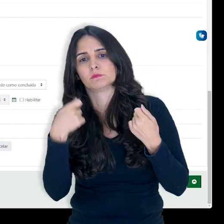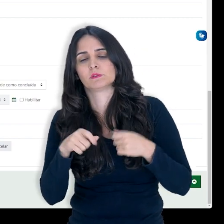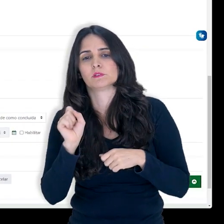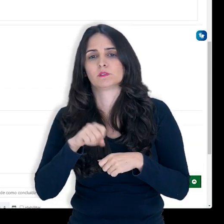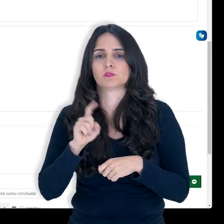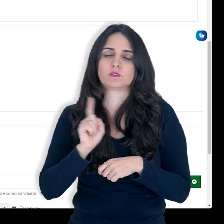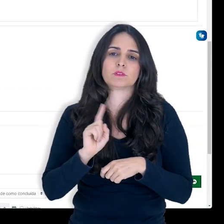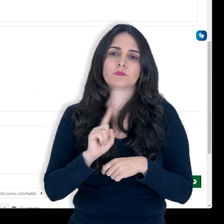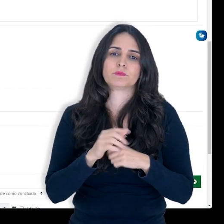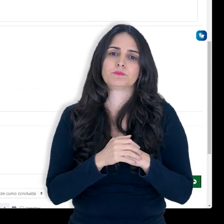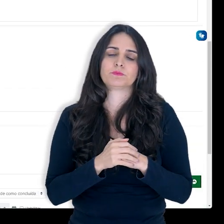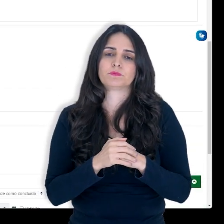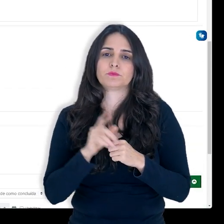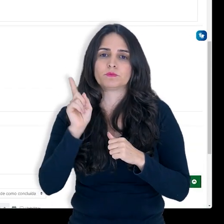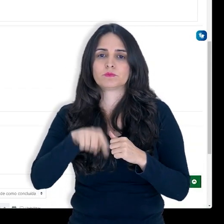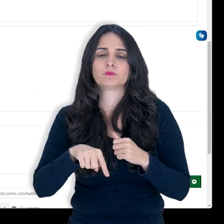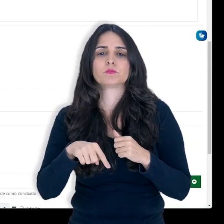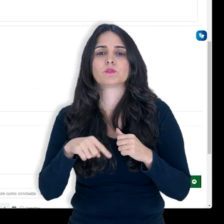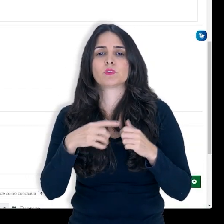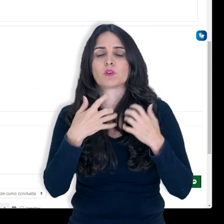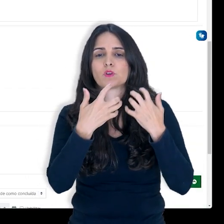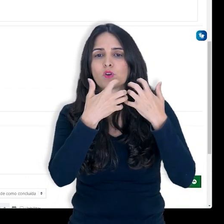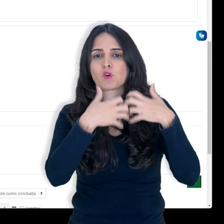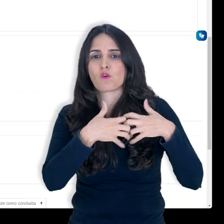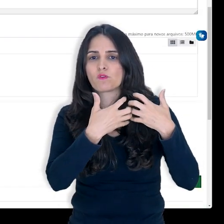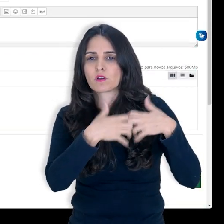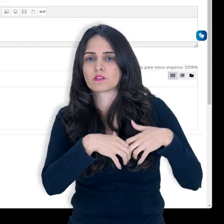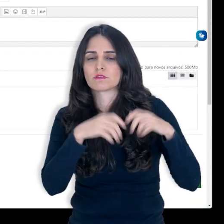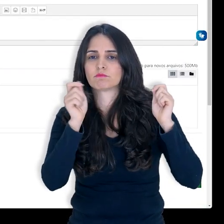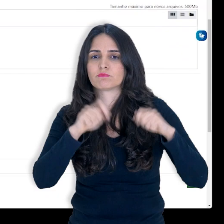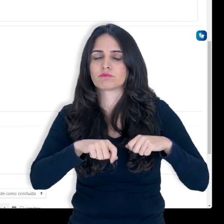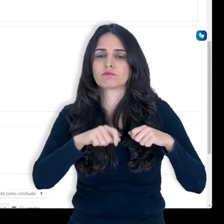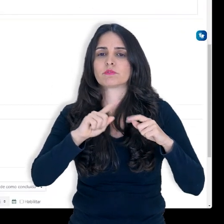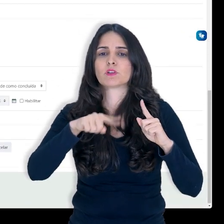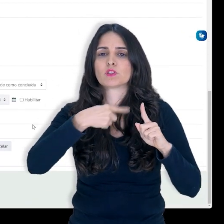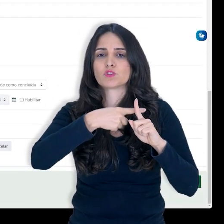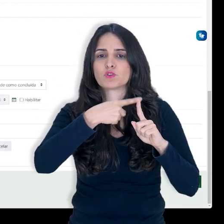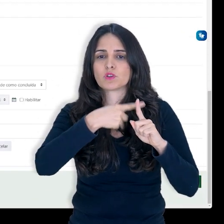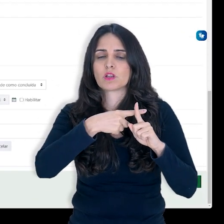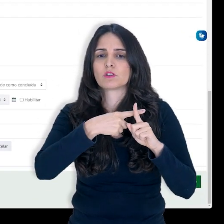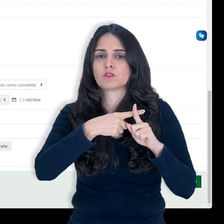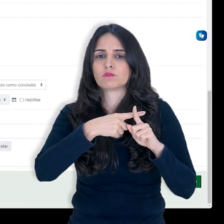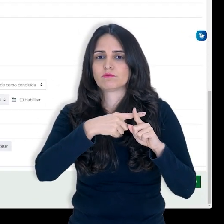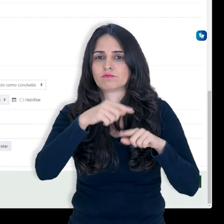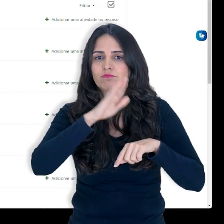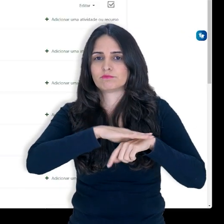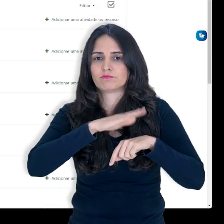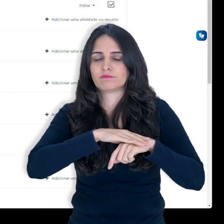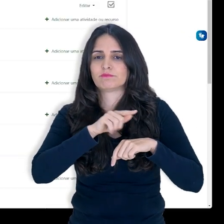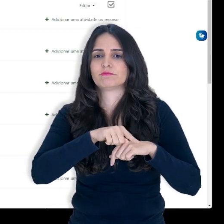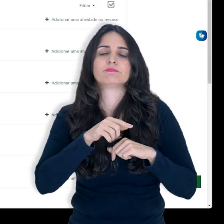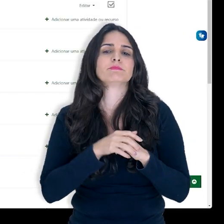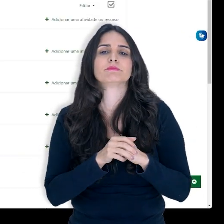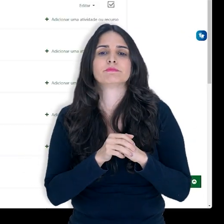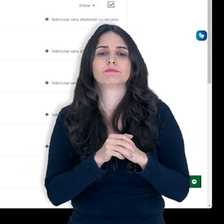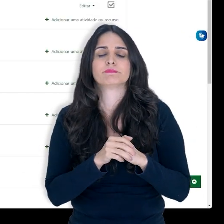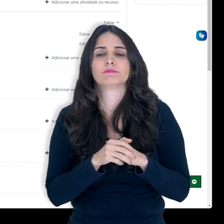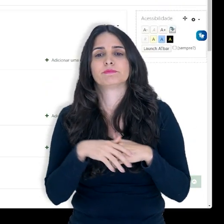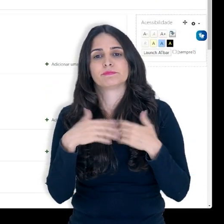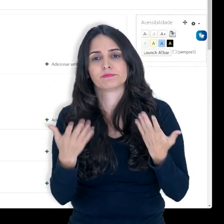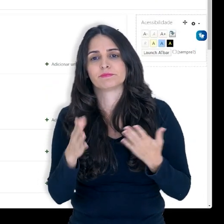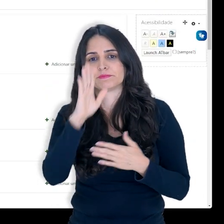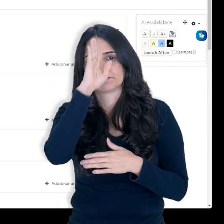o caso então todas essas configurações são possíveis adicionando o recurso arquivo Então essas